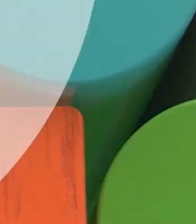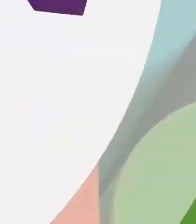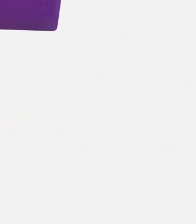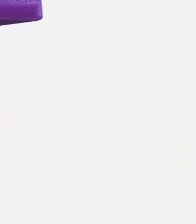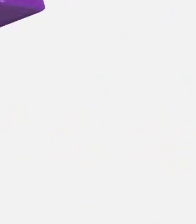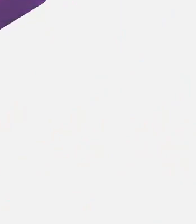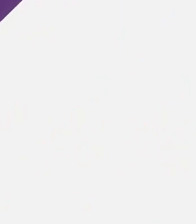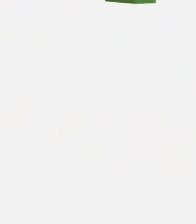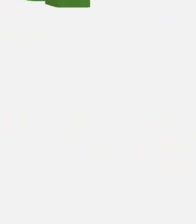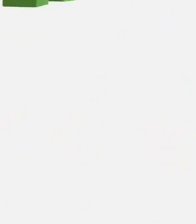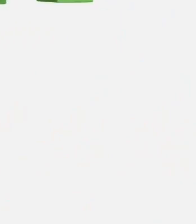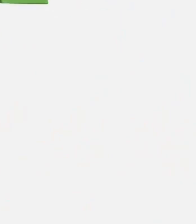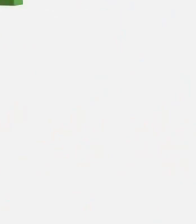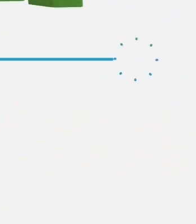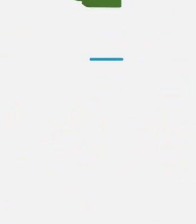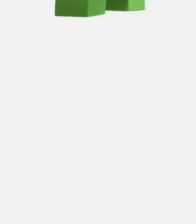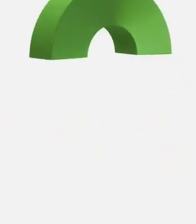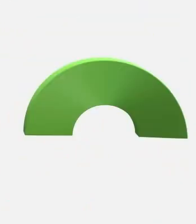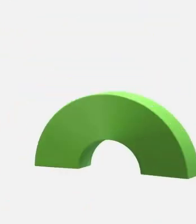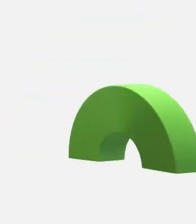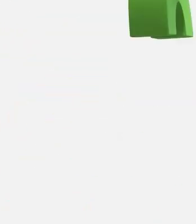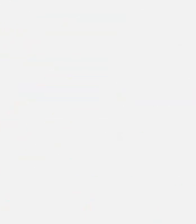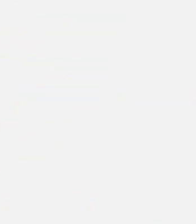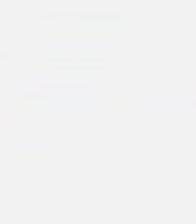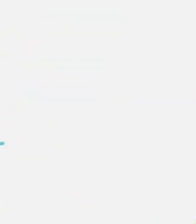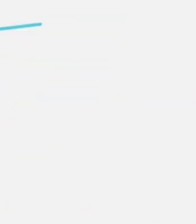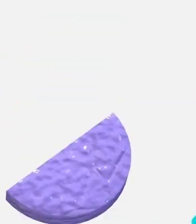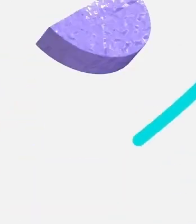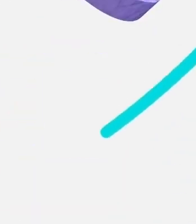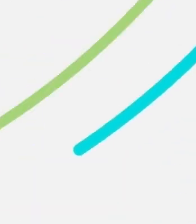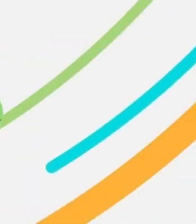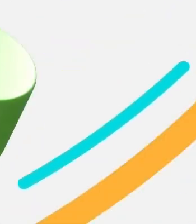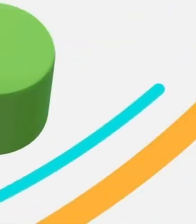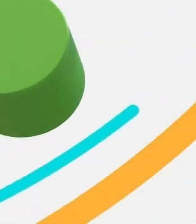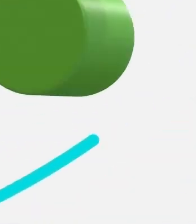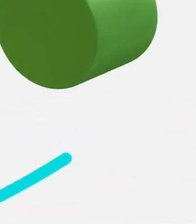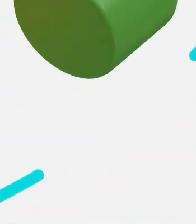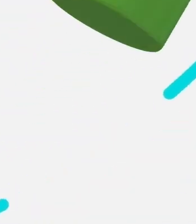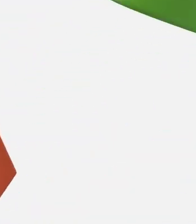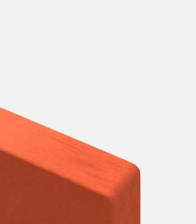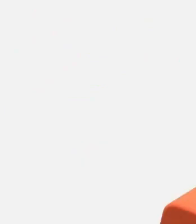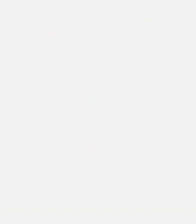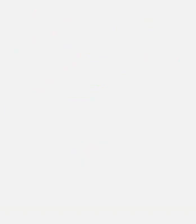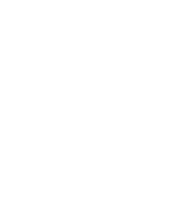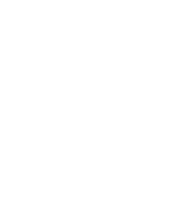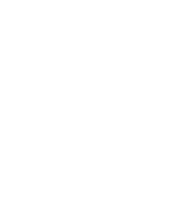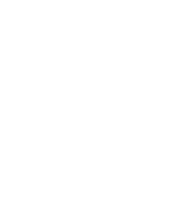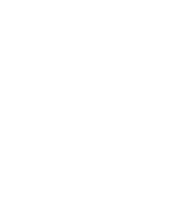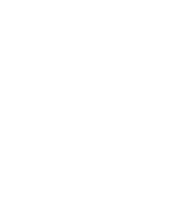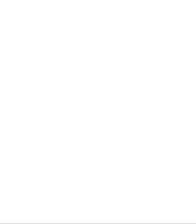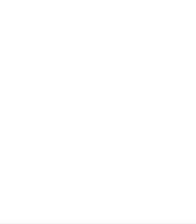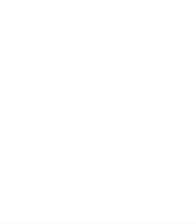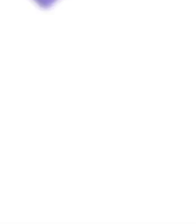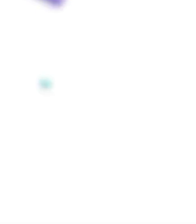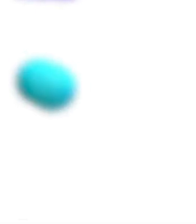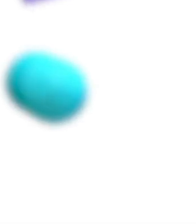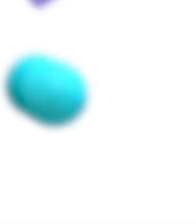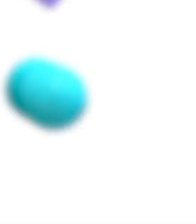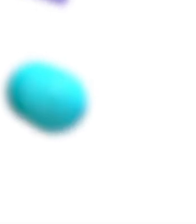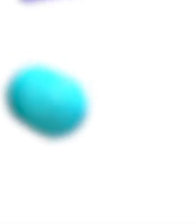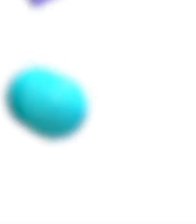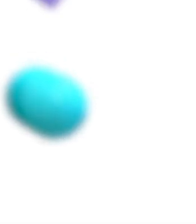enfim, você não inverta aqueles termos ali, tá bom? Porque o resultado, ele dá, de